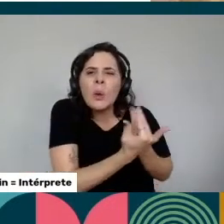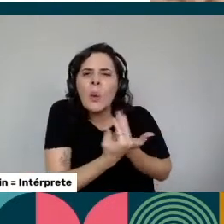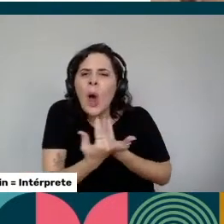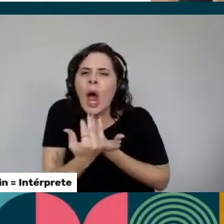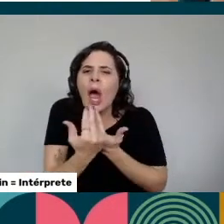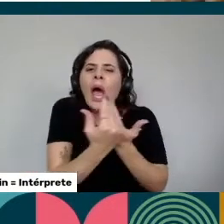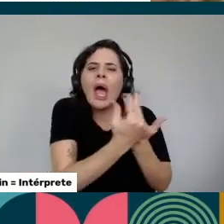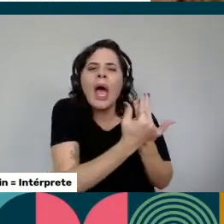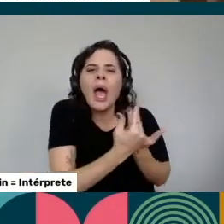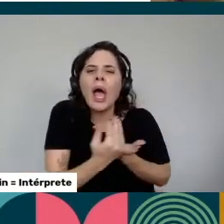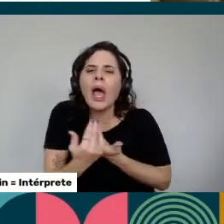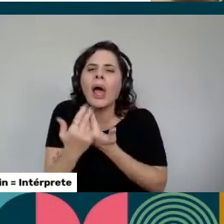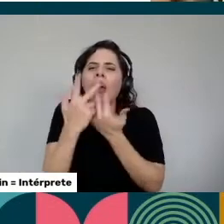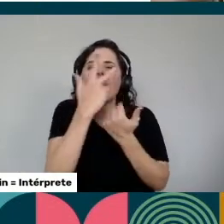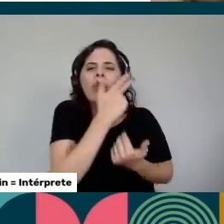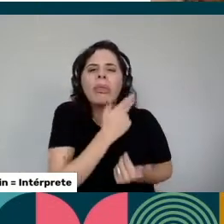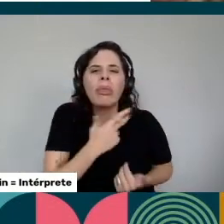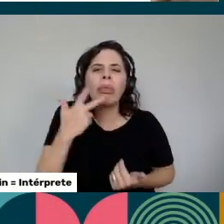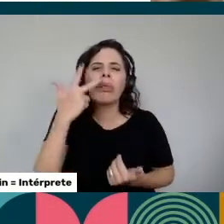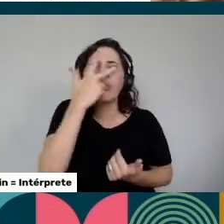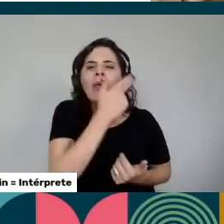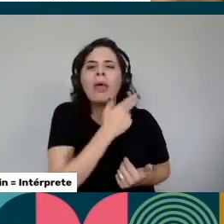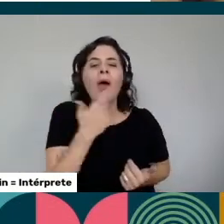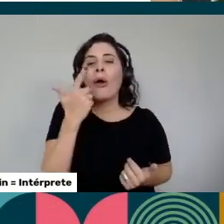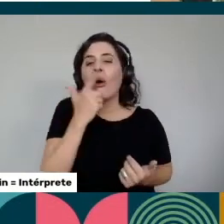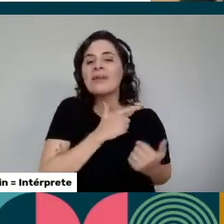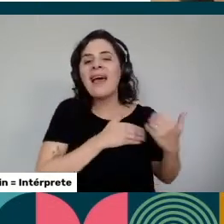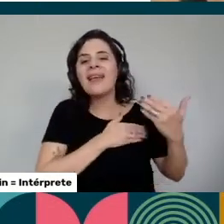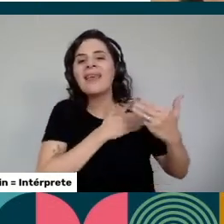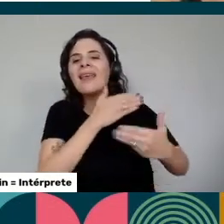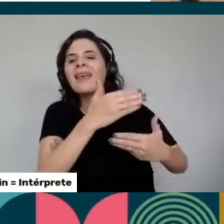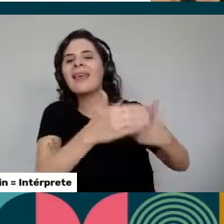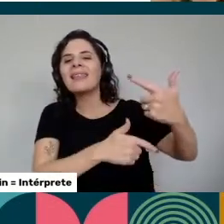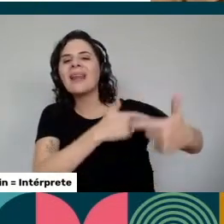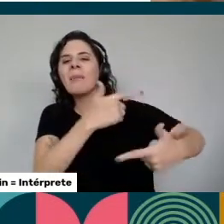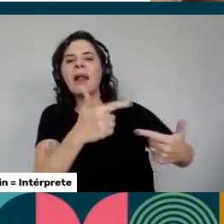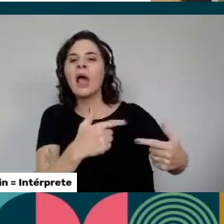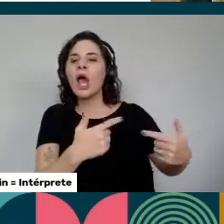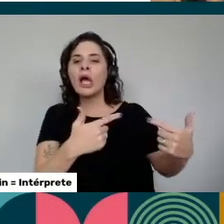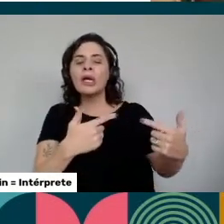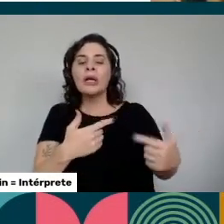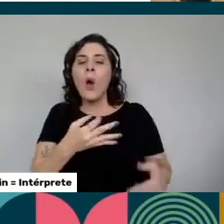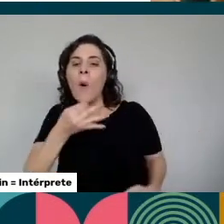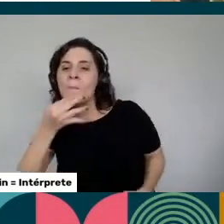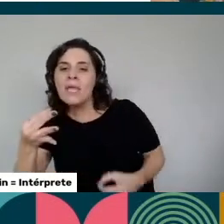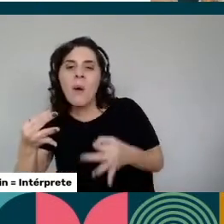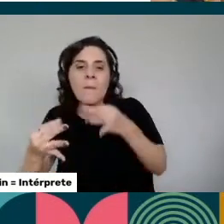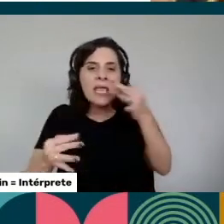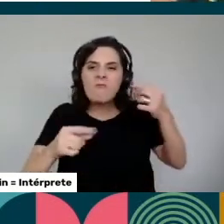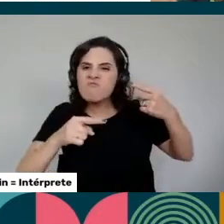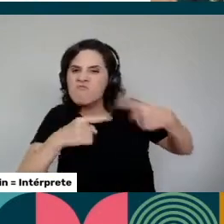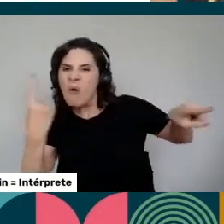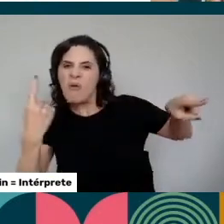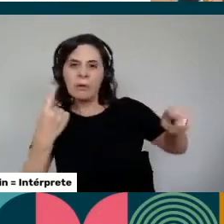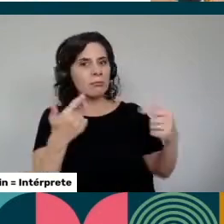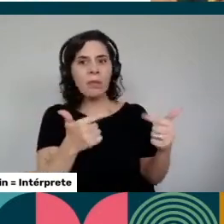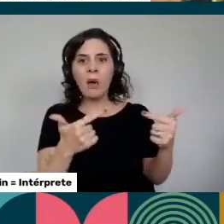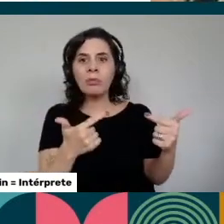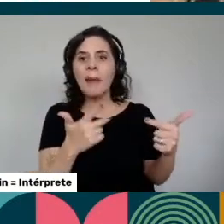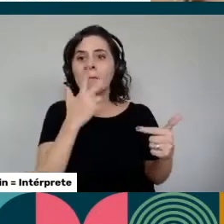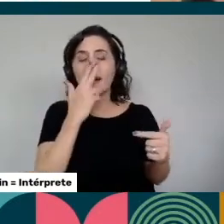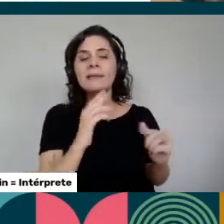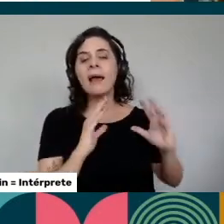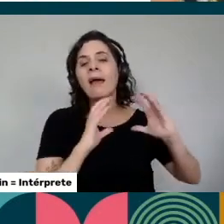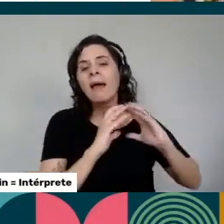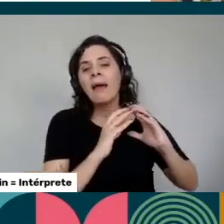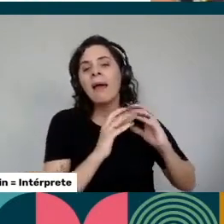tem muita discussão, porque praticamente, nem precisa contratar tanta gente, né? Porque é praticamente quase que a mesma forma de pensar, o